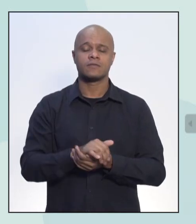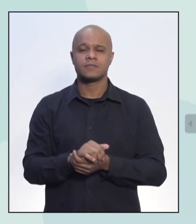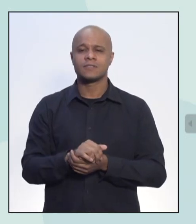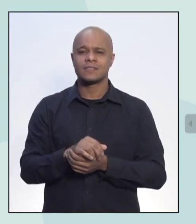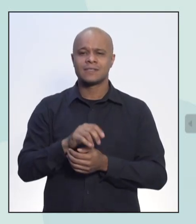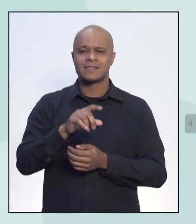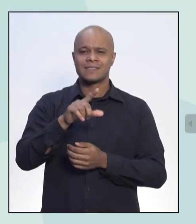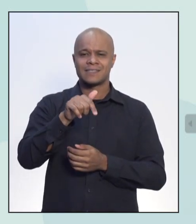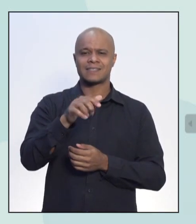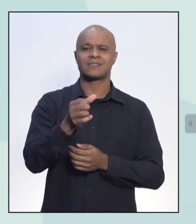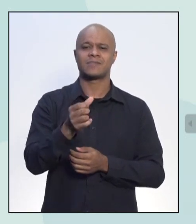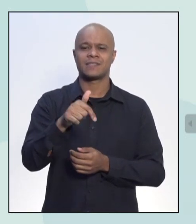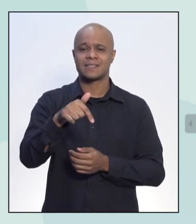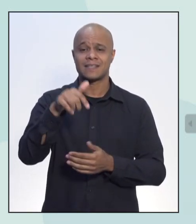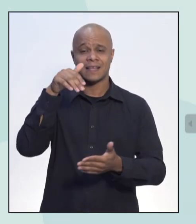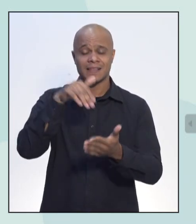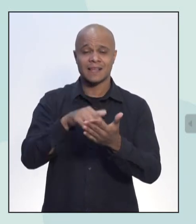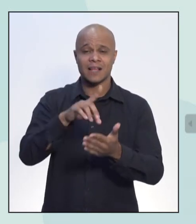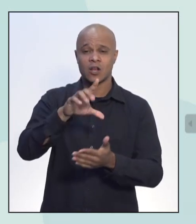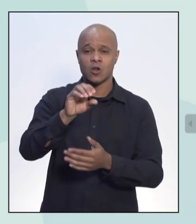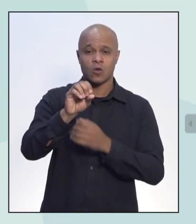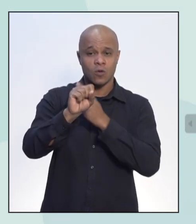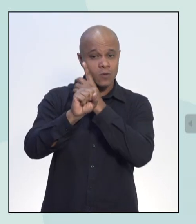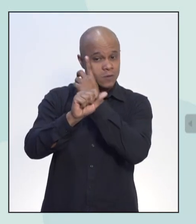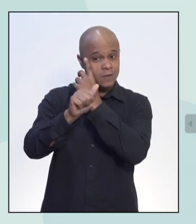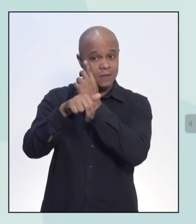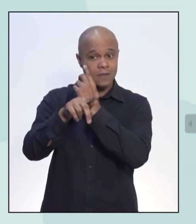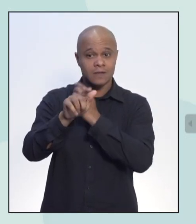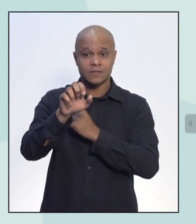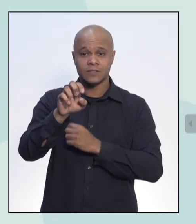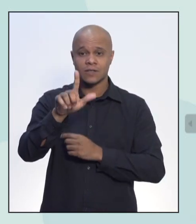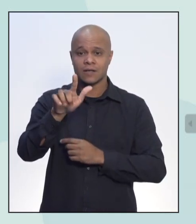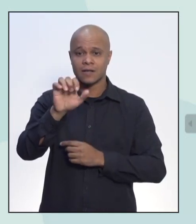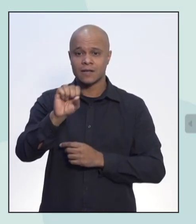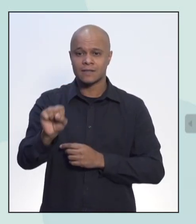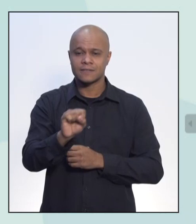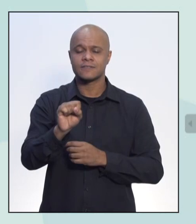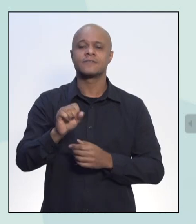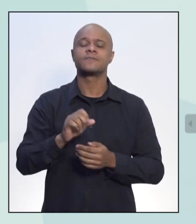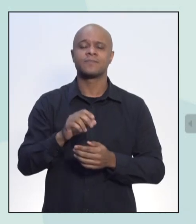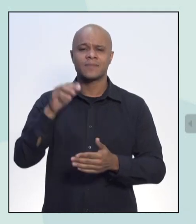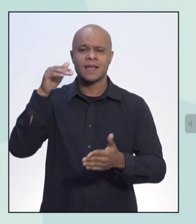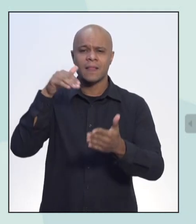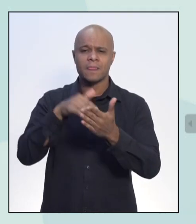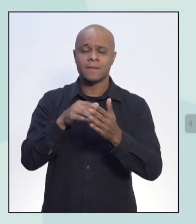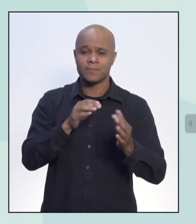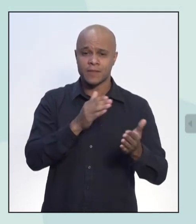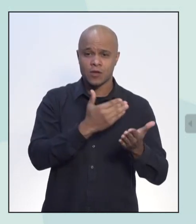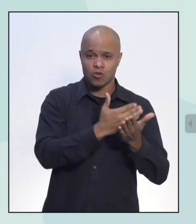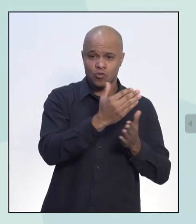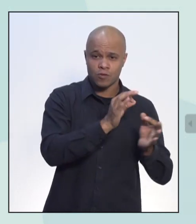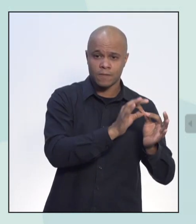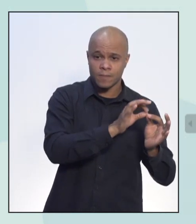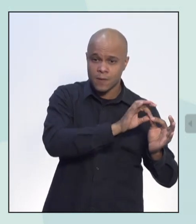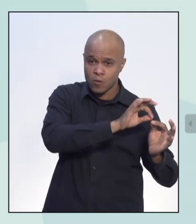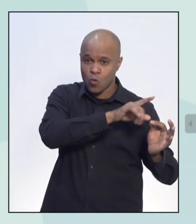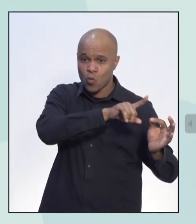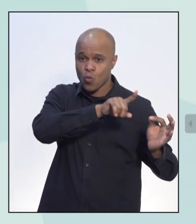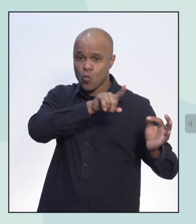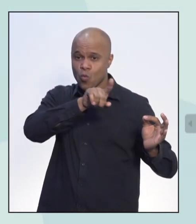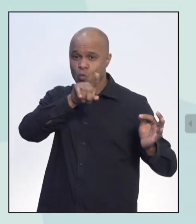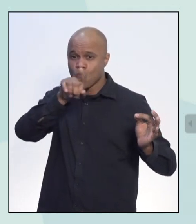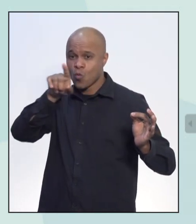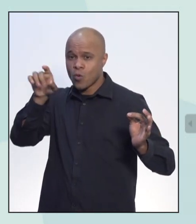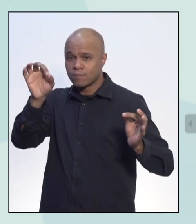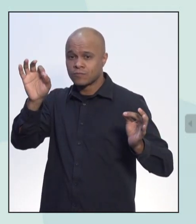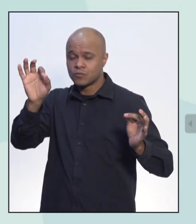De Boston com destino a Los Angeles, ou seja, até o destino eles previam, porque eles, da margem leste para oeste, ou seja, um avião